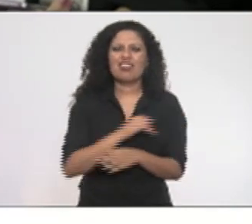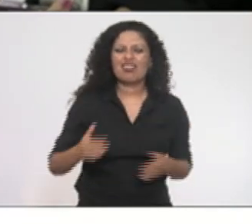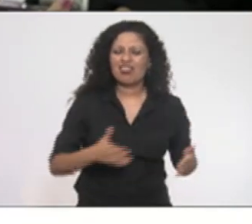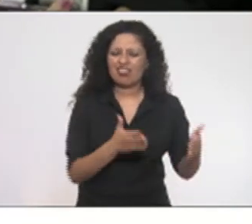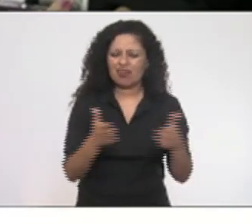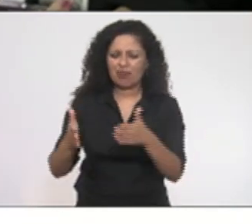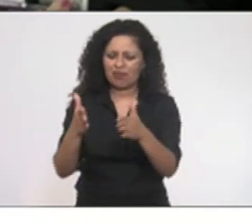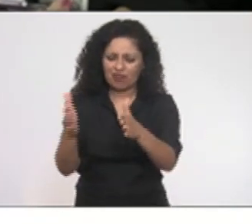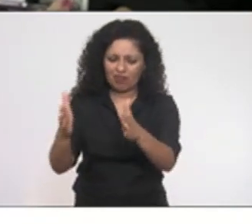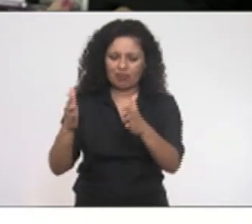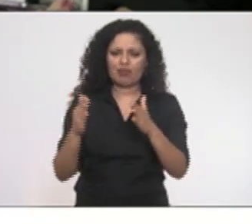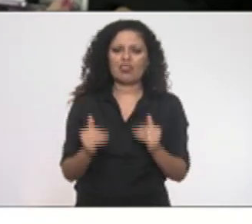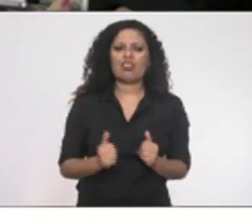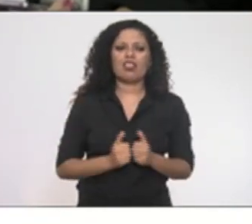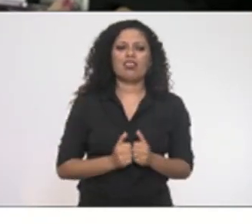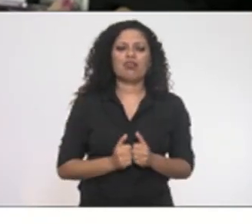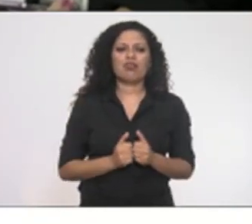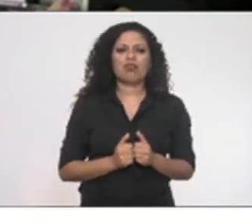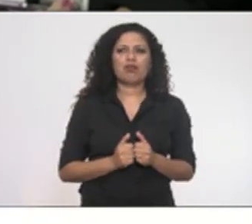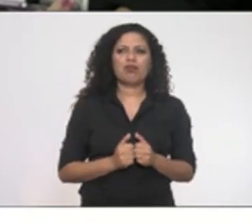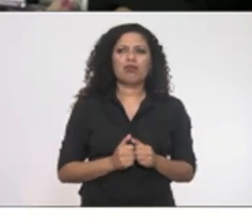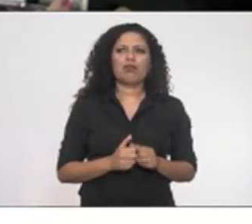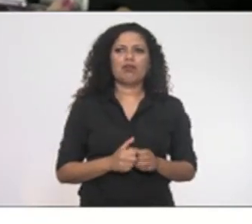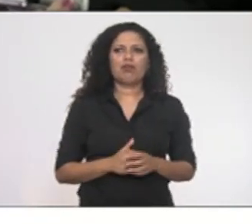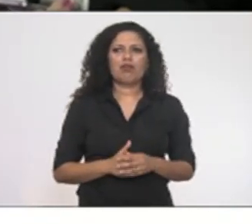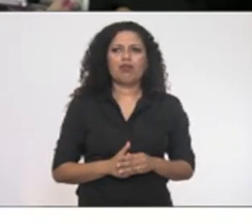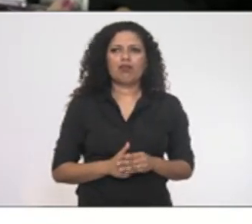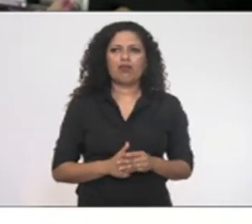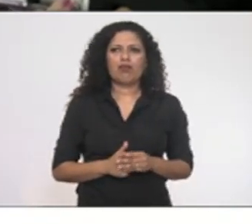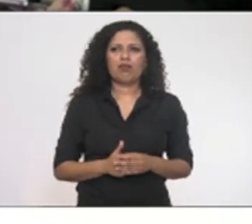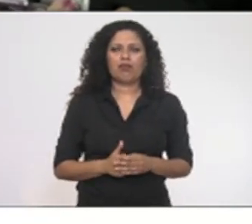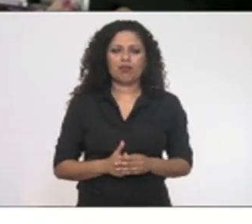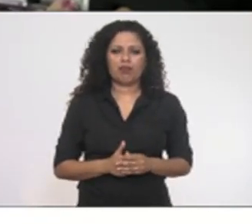pensamento dessa harmonização que a gente fala.